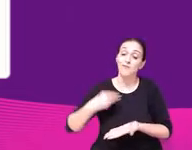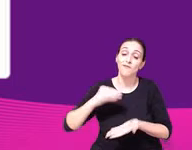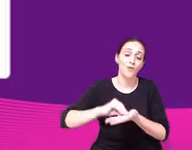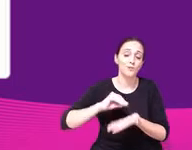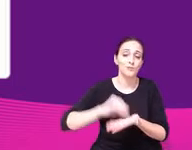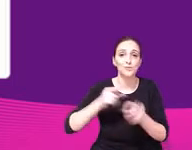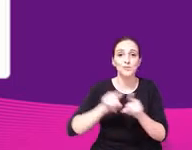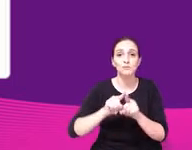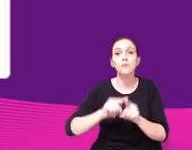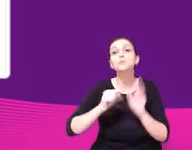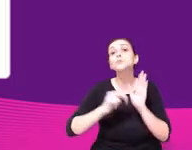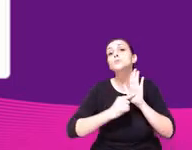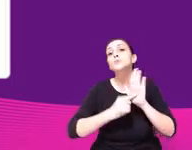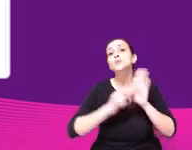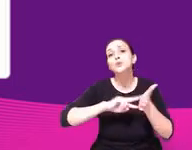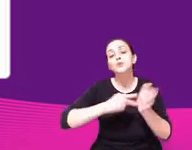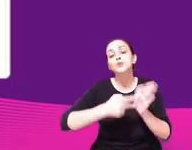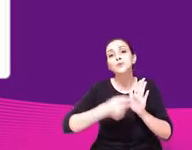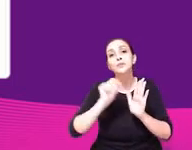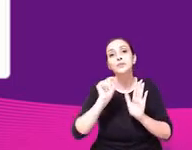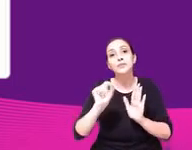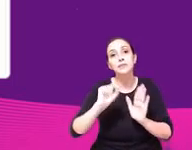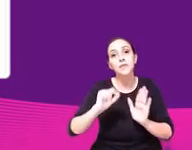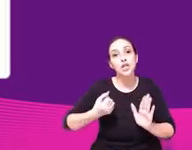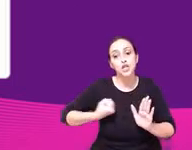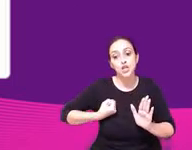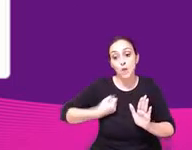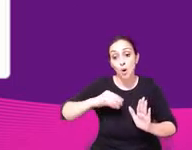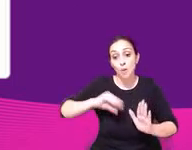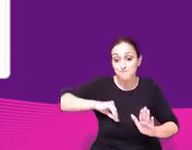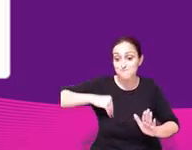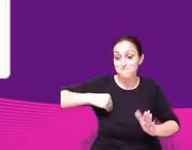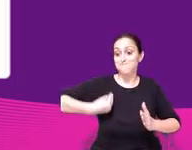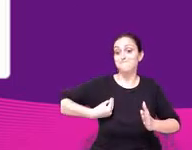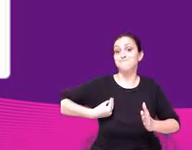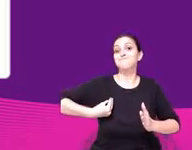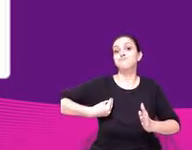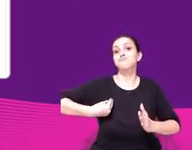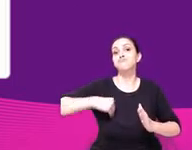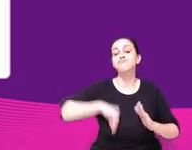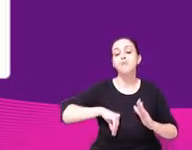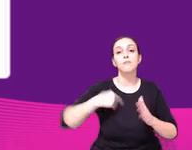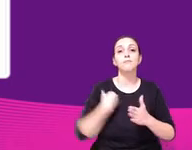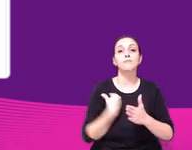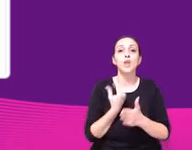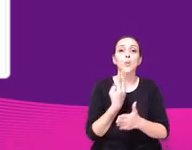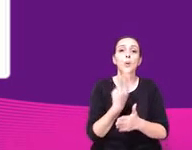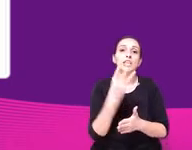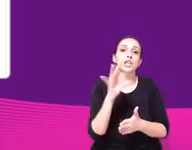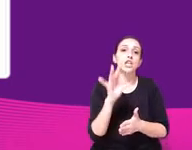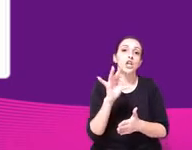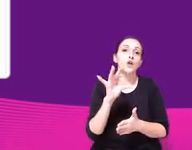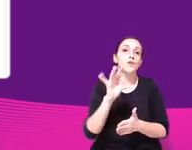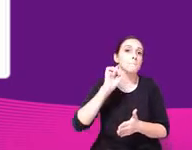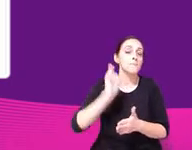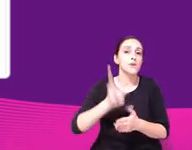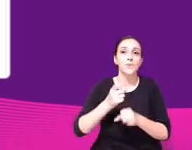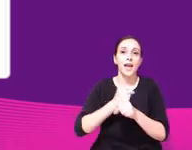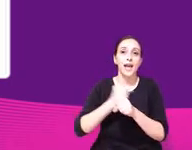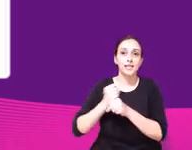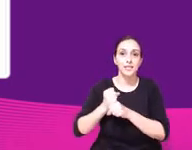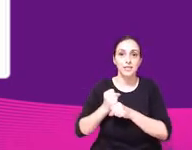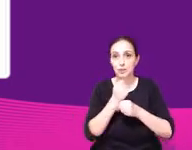isso representou um número de anos de vidas perdidas de aproximadamente 49 mil de anos de vidas